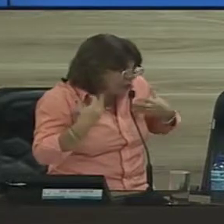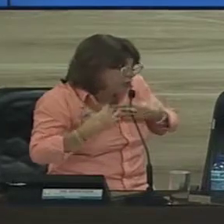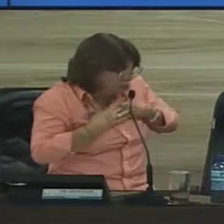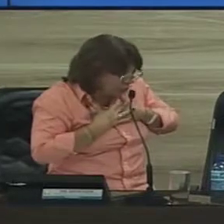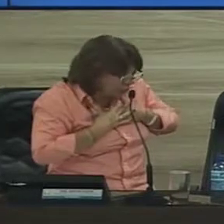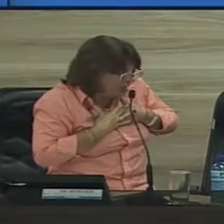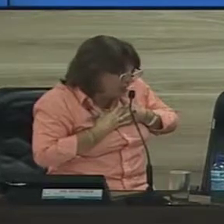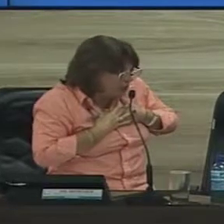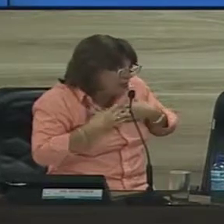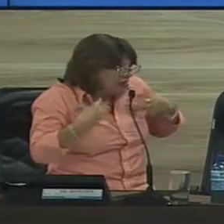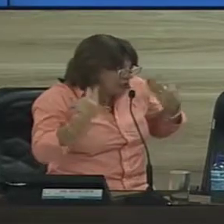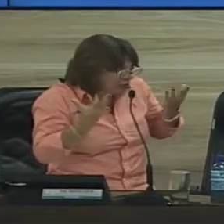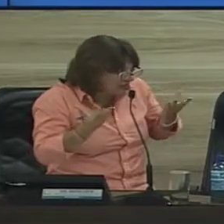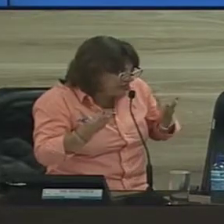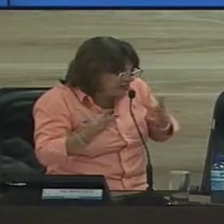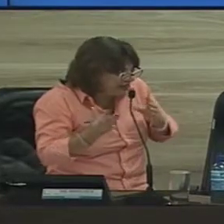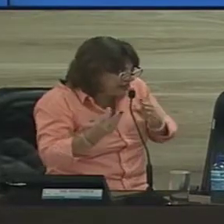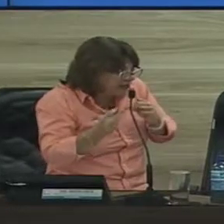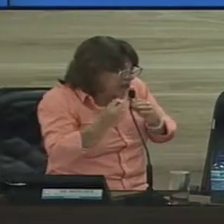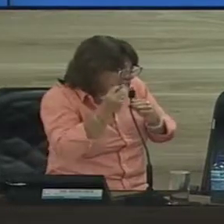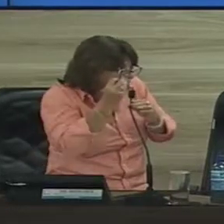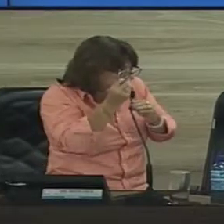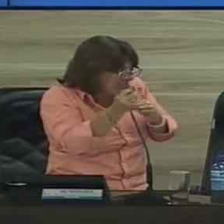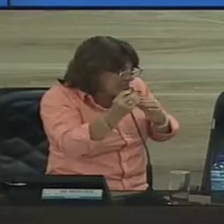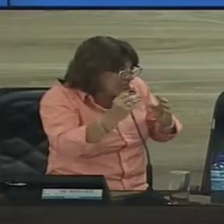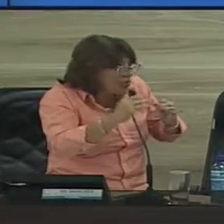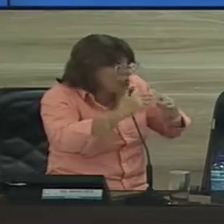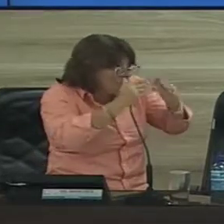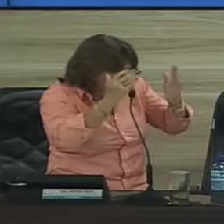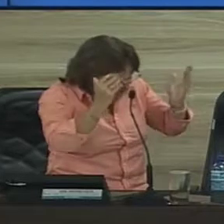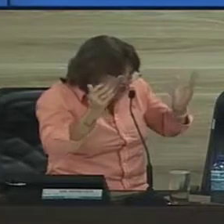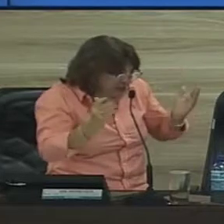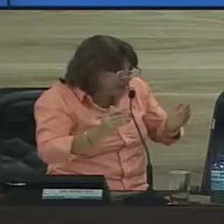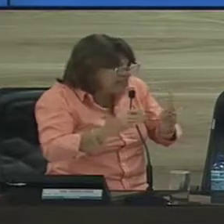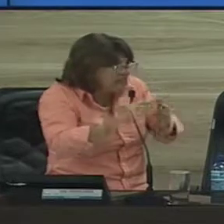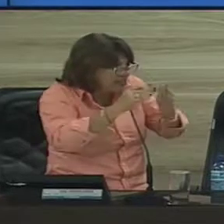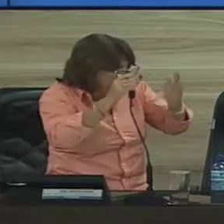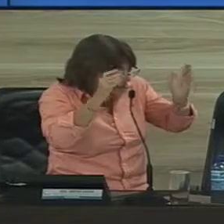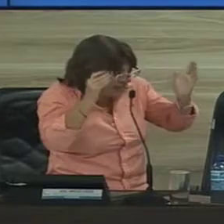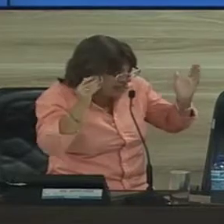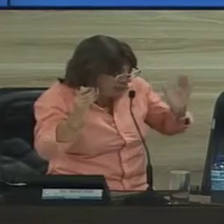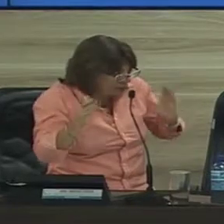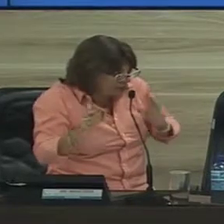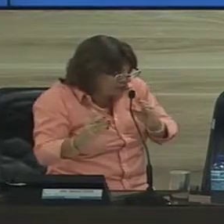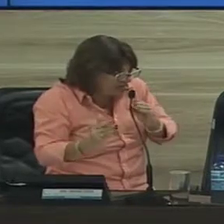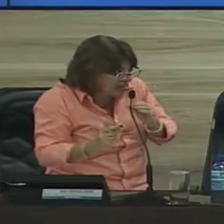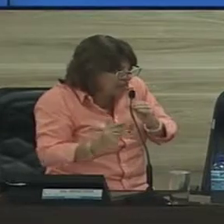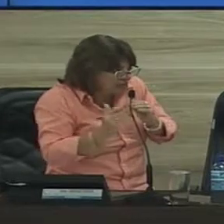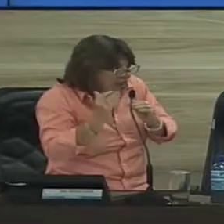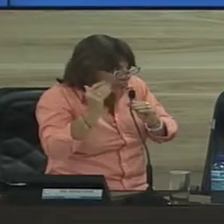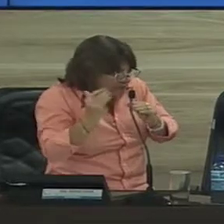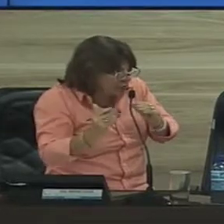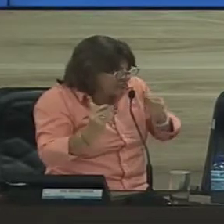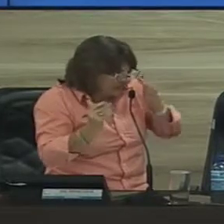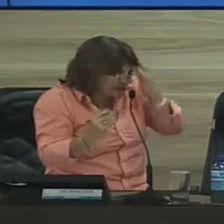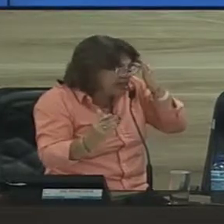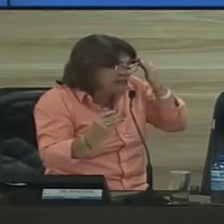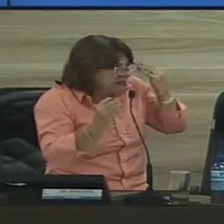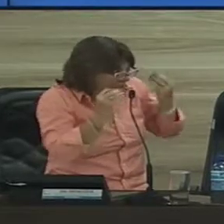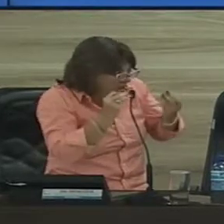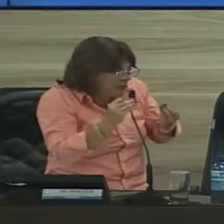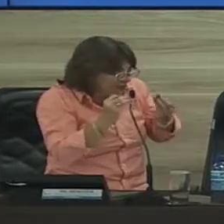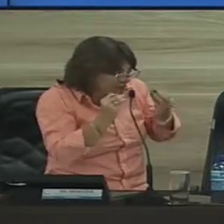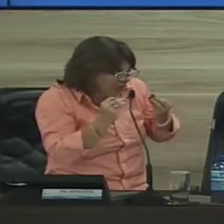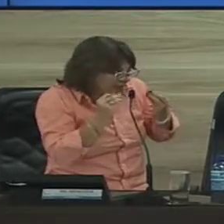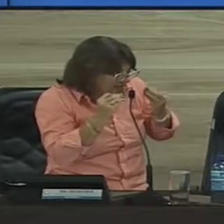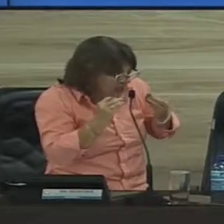o que eu digo, pontual, muito significativo nessa questão. Com certeza existem vários outros casos na nossa cidade.